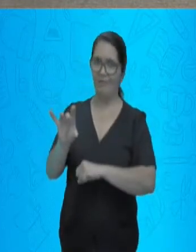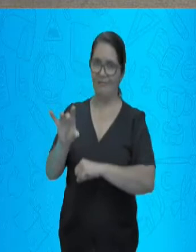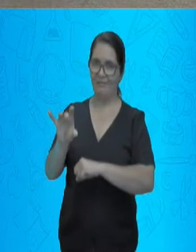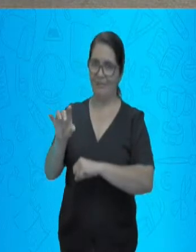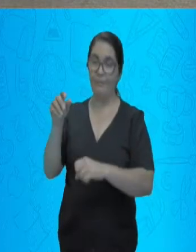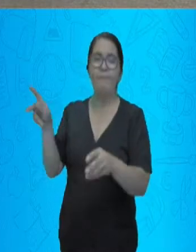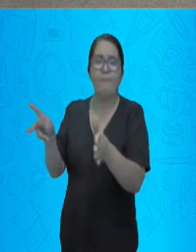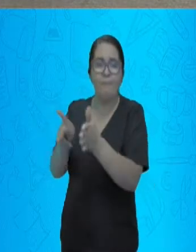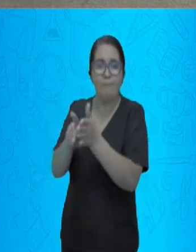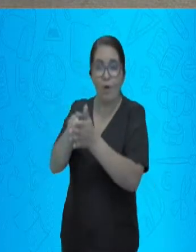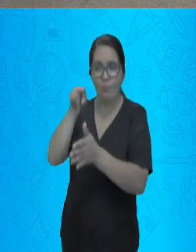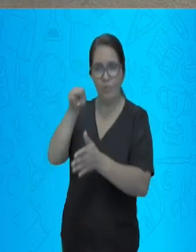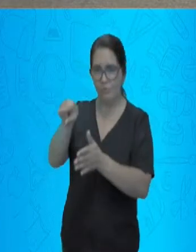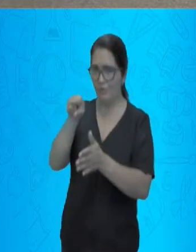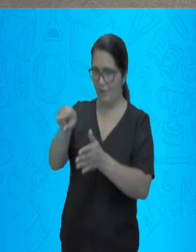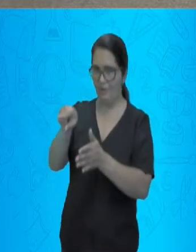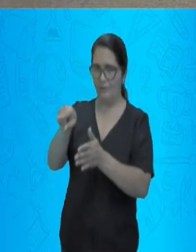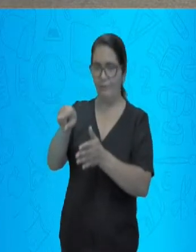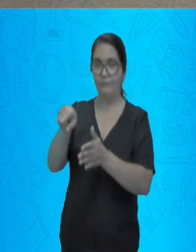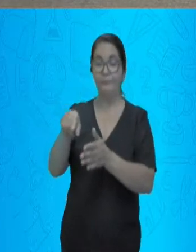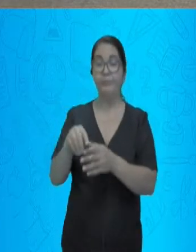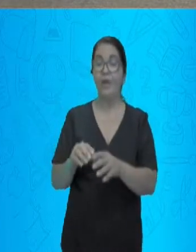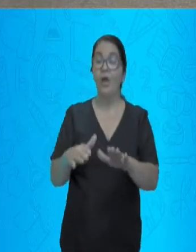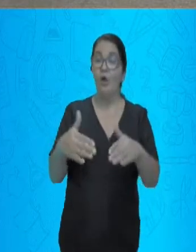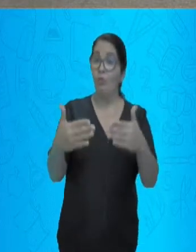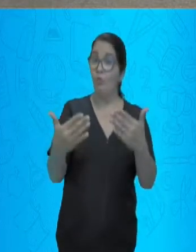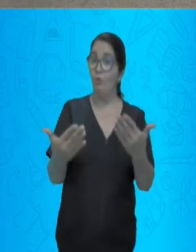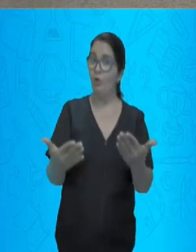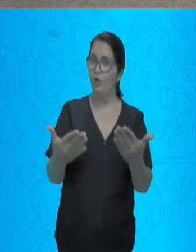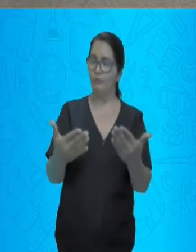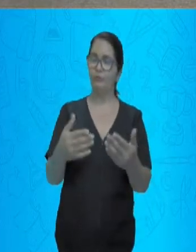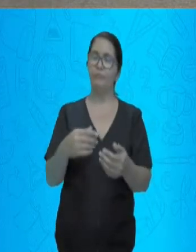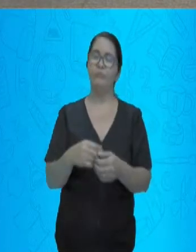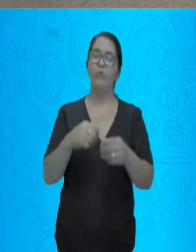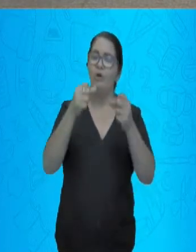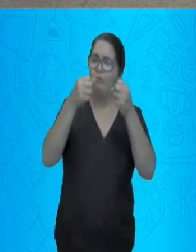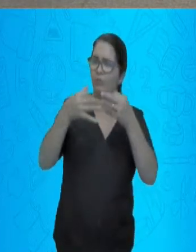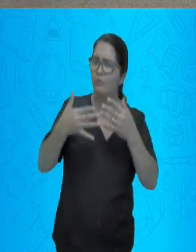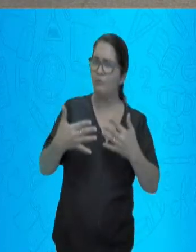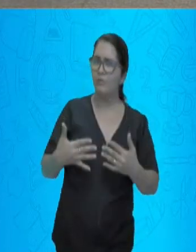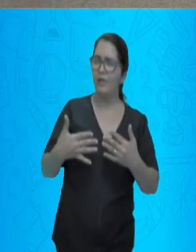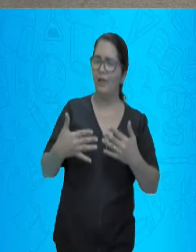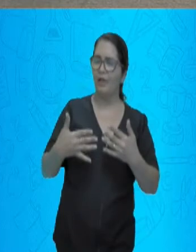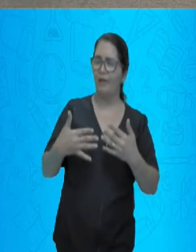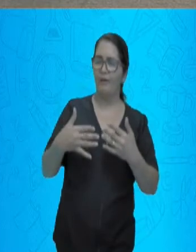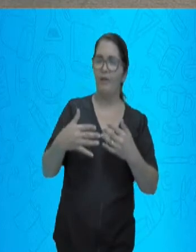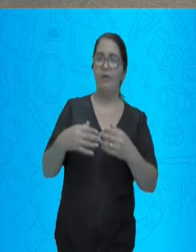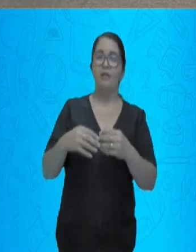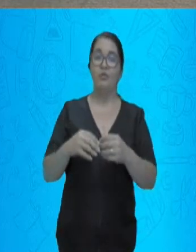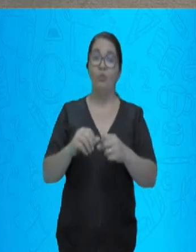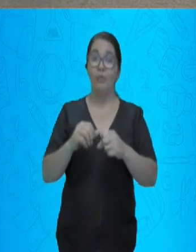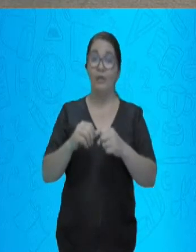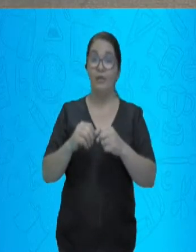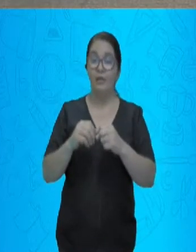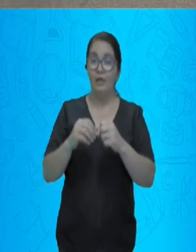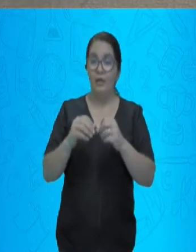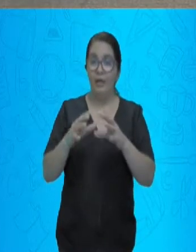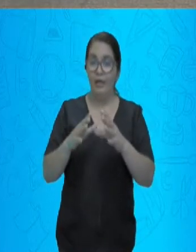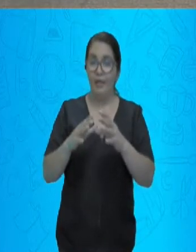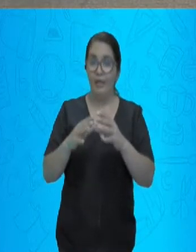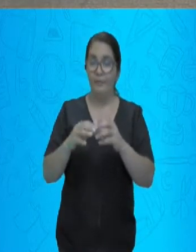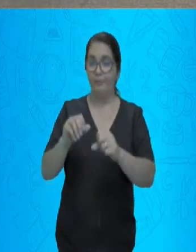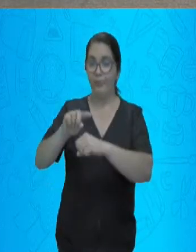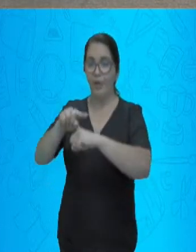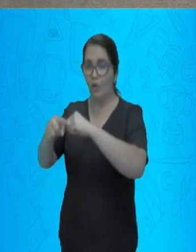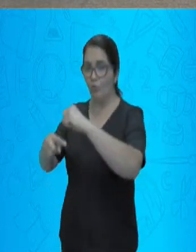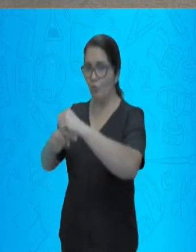da composta, eu tenho mais de um tipo de átomo de